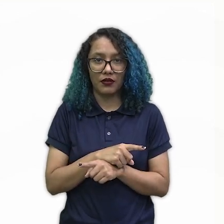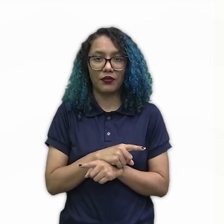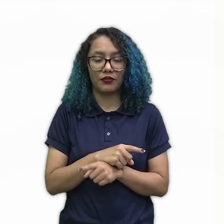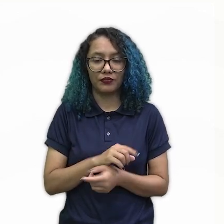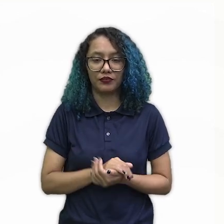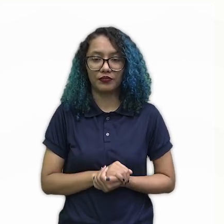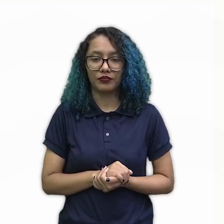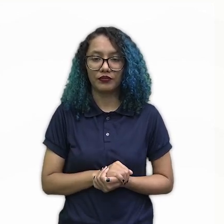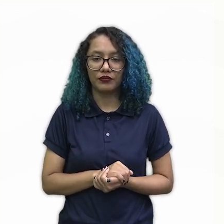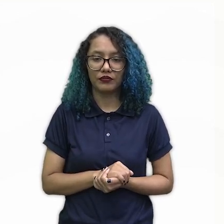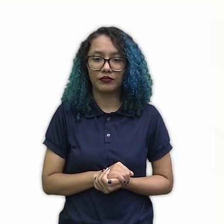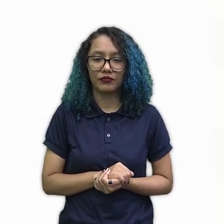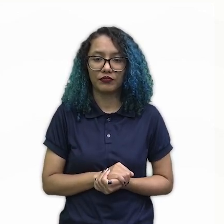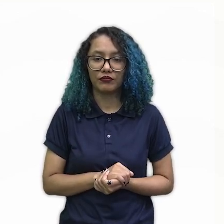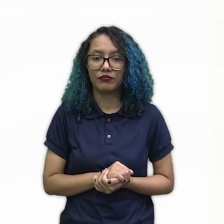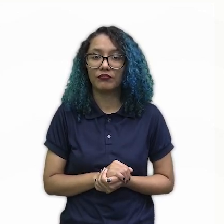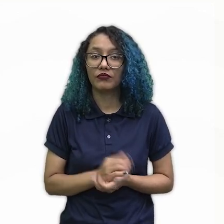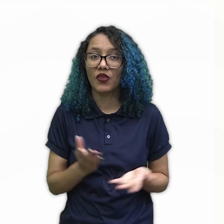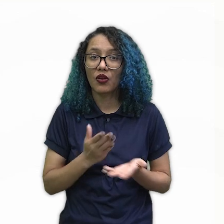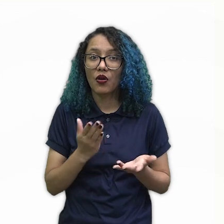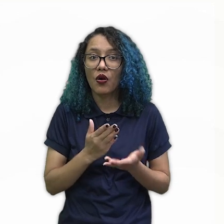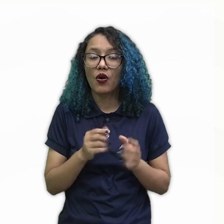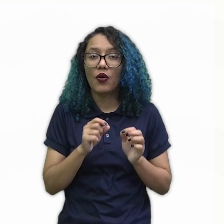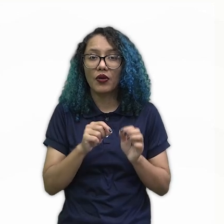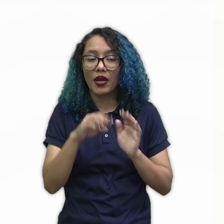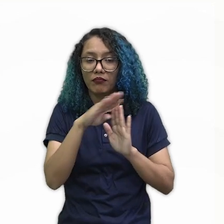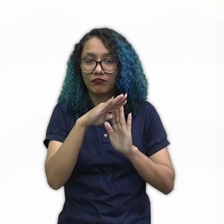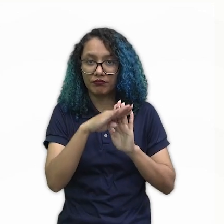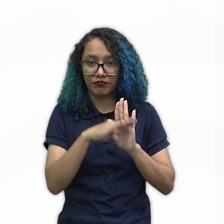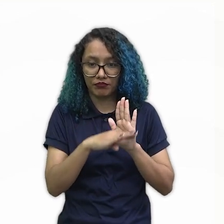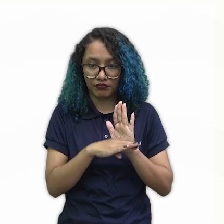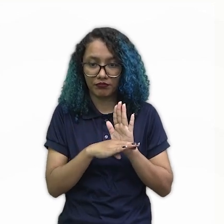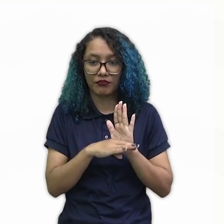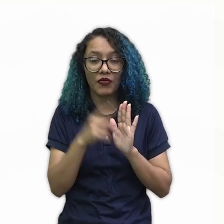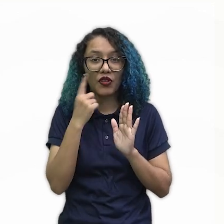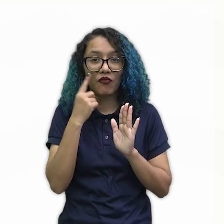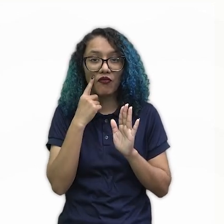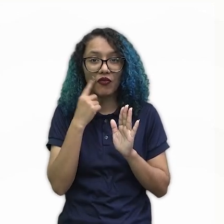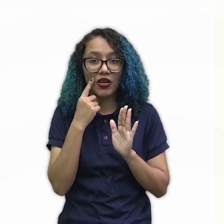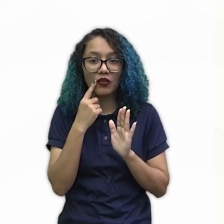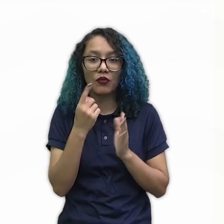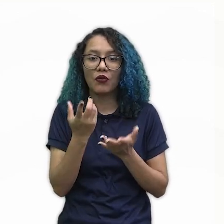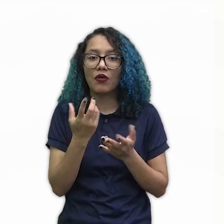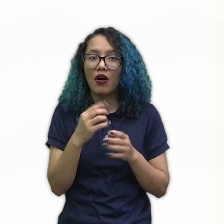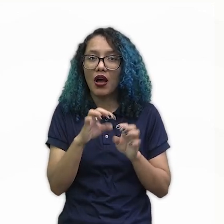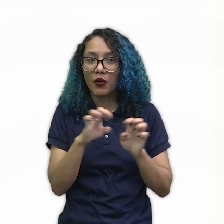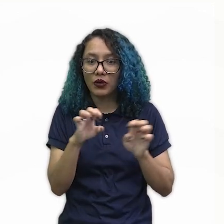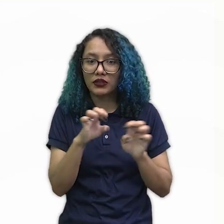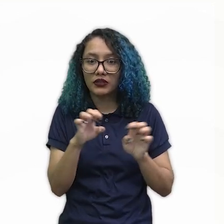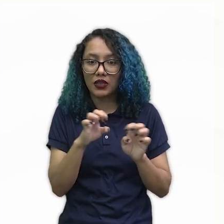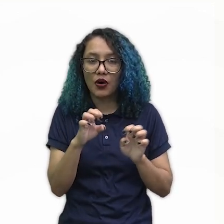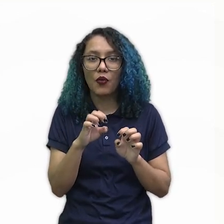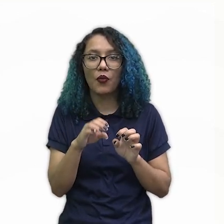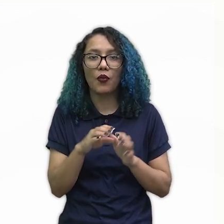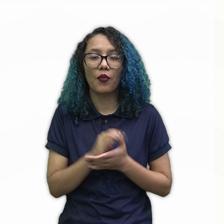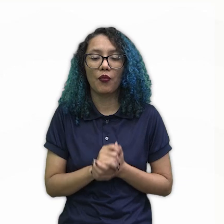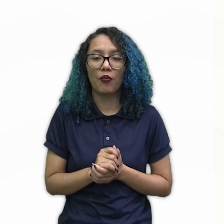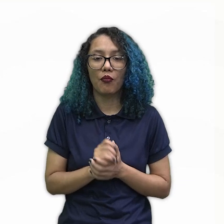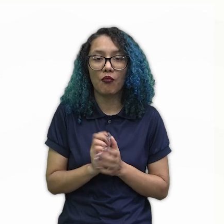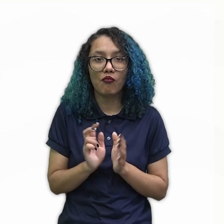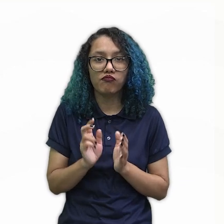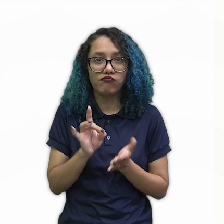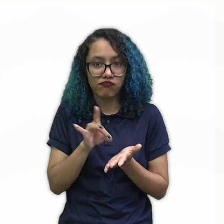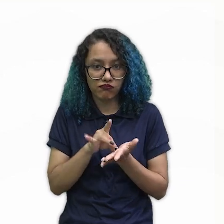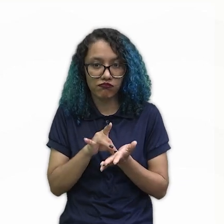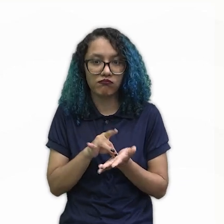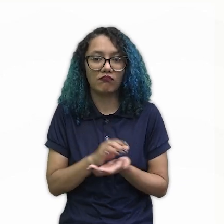de desenvolvimento da propriedade lá para a forma original, digamos assim. Vamos aqui no próximo. O que é que você vê aí? Você